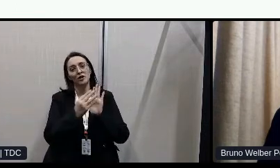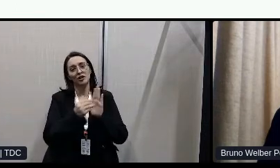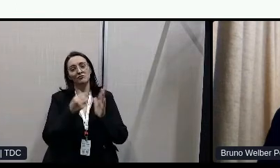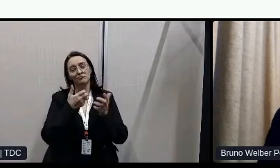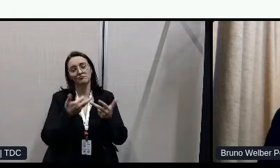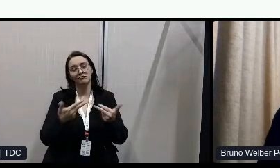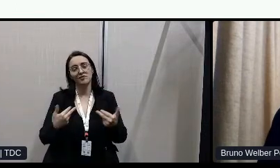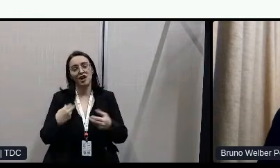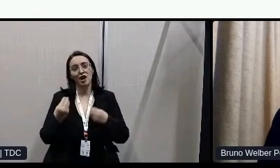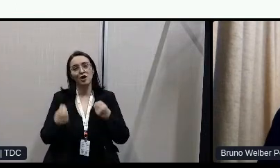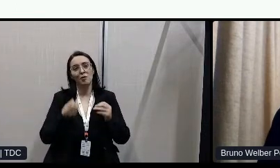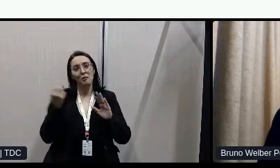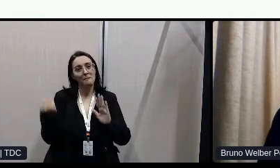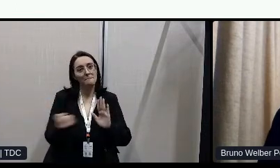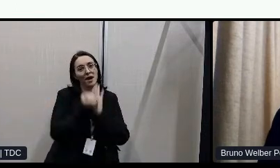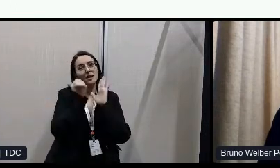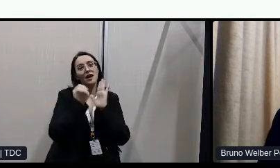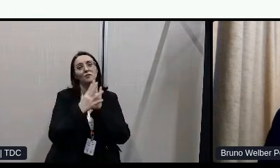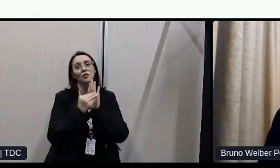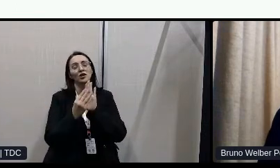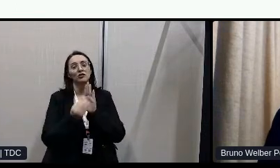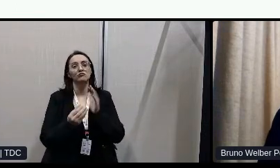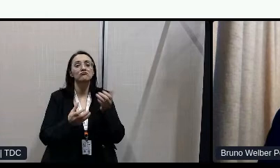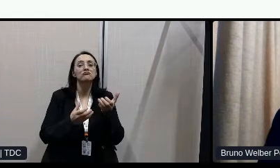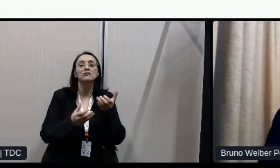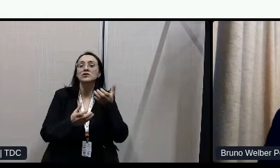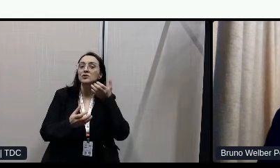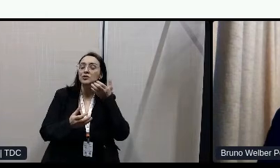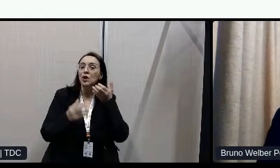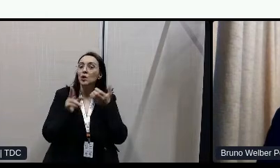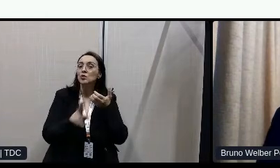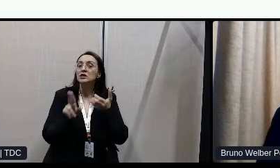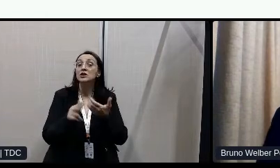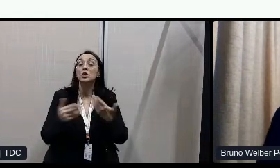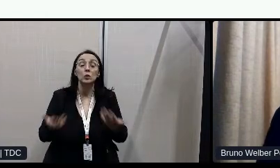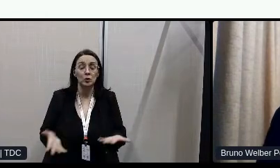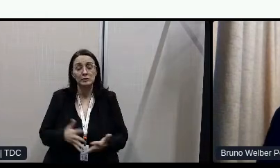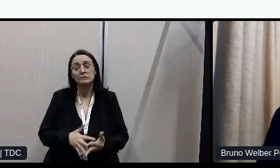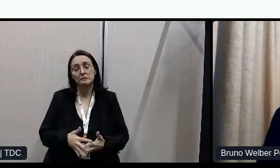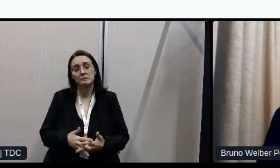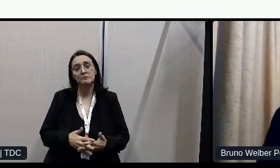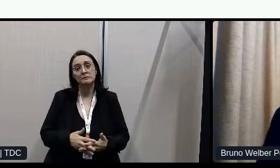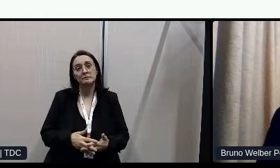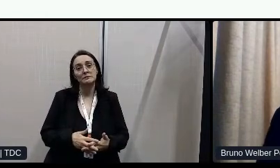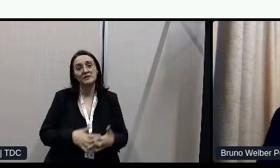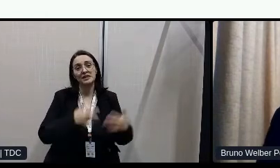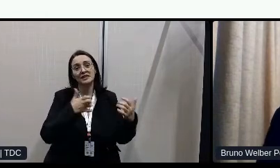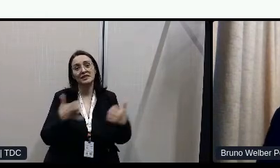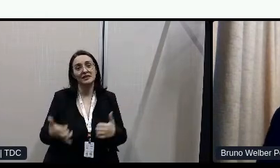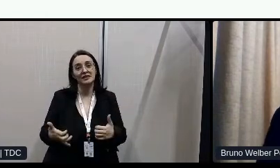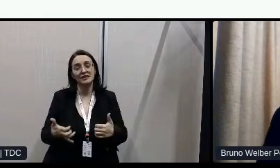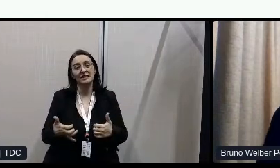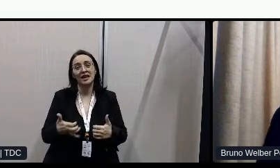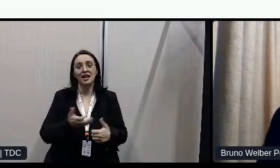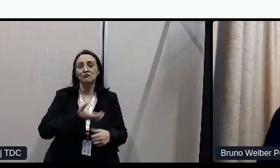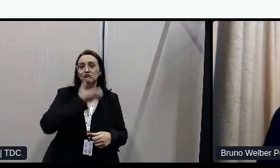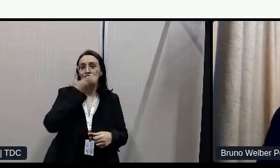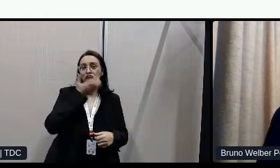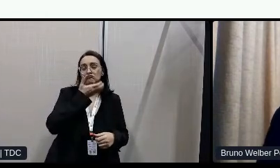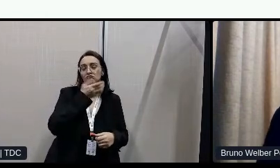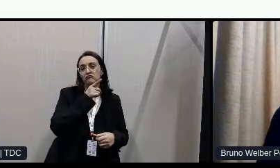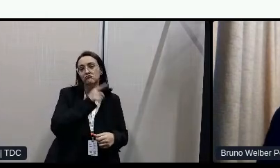qual era a marca e modelo do smartphone que a pessoa utiliza. E se tratando de iOS, os modelos